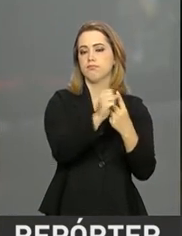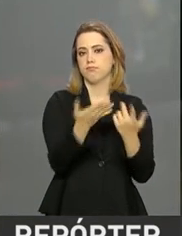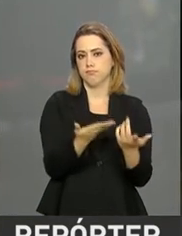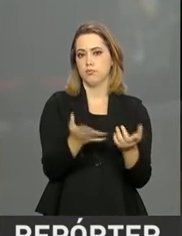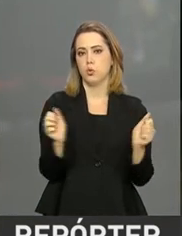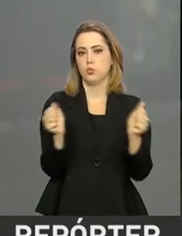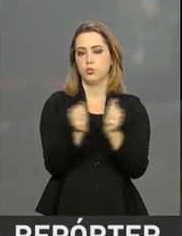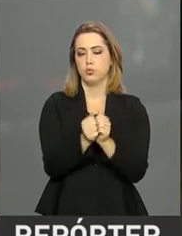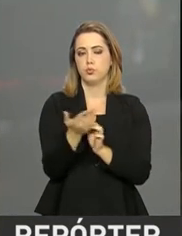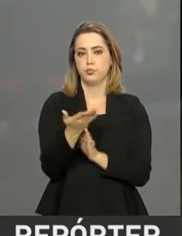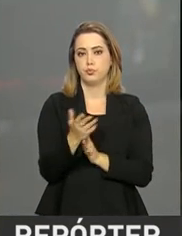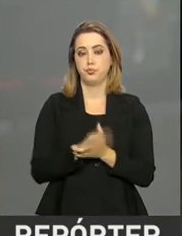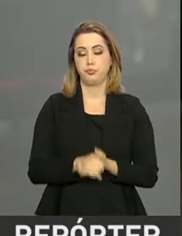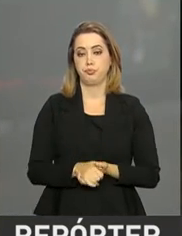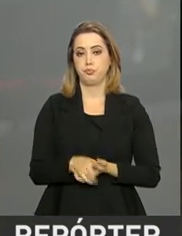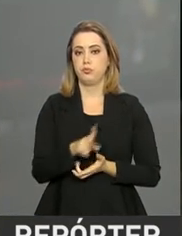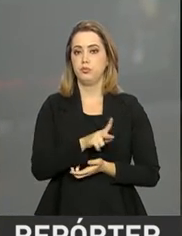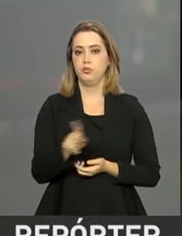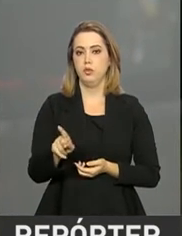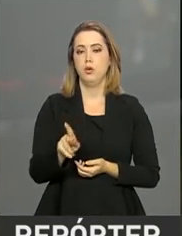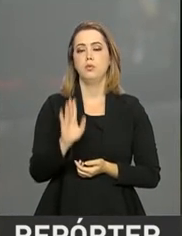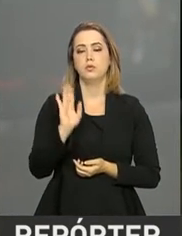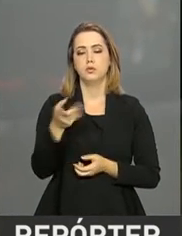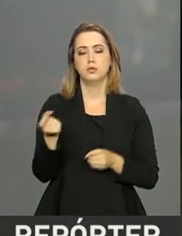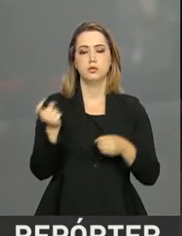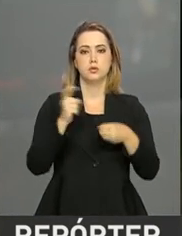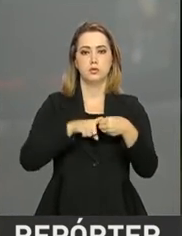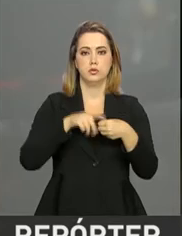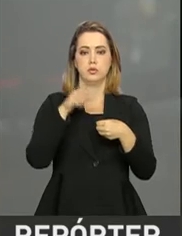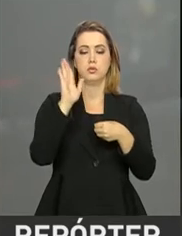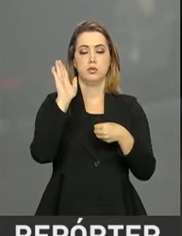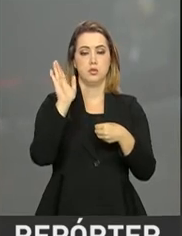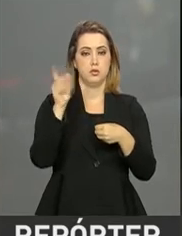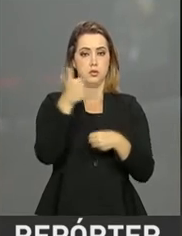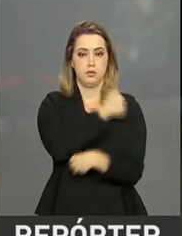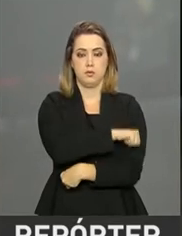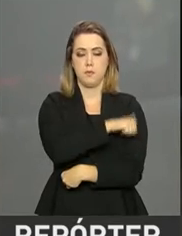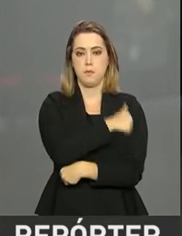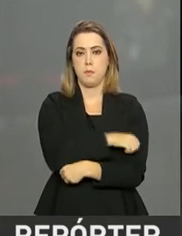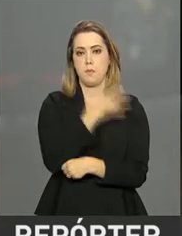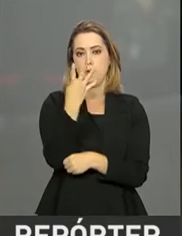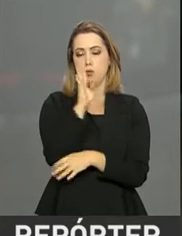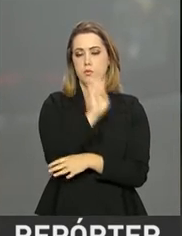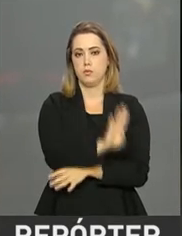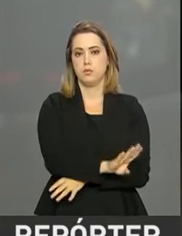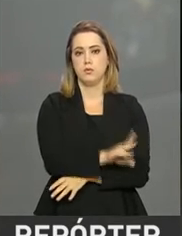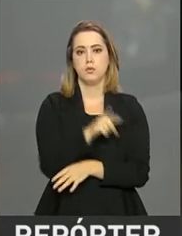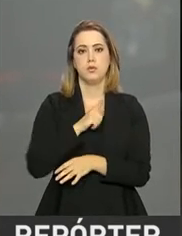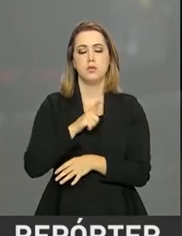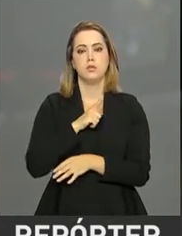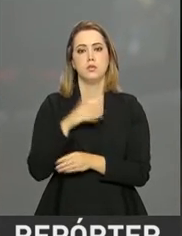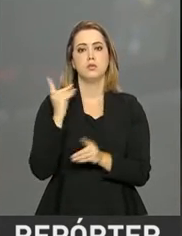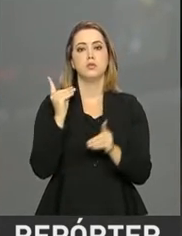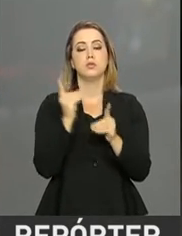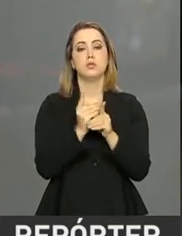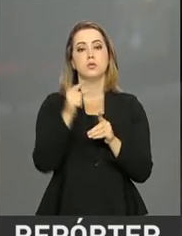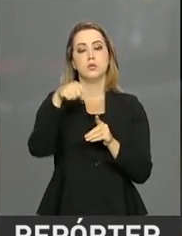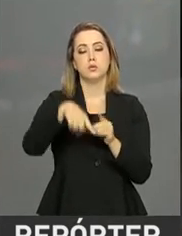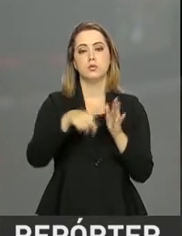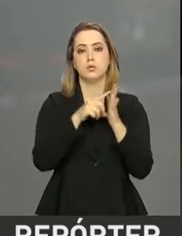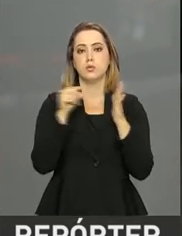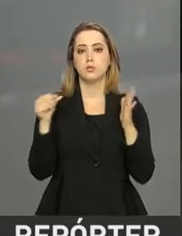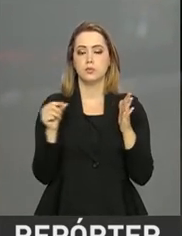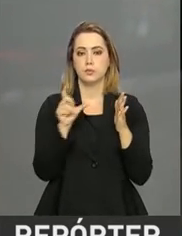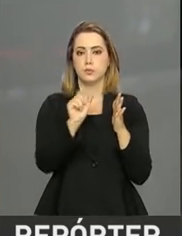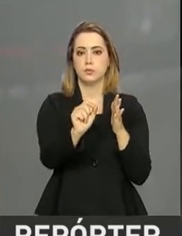o presidente michel temer já retornou do rio de janeiro e daqui a pouco às quatro horas da tarde ele recebe aqui no palácio do planalto